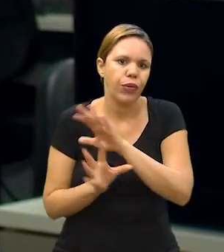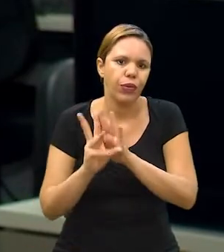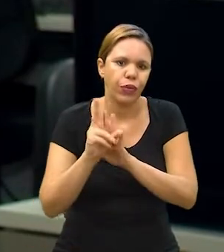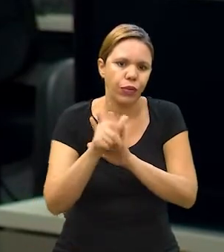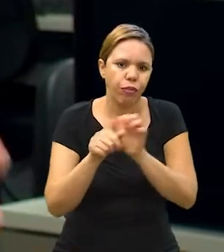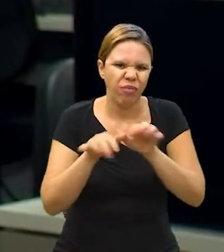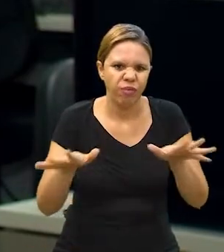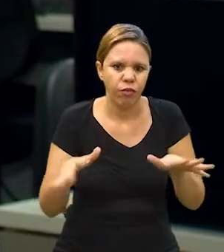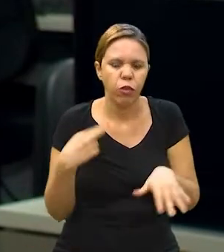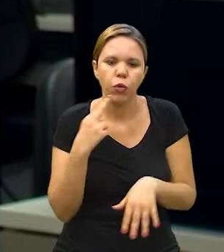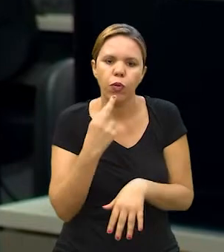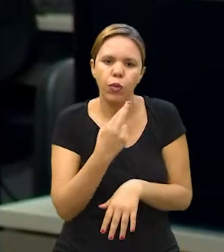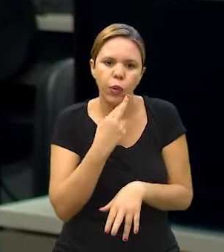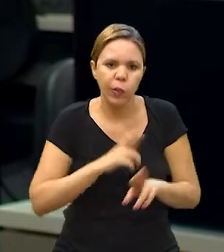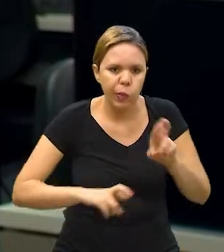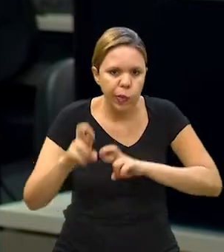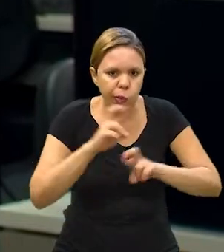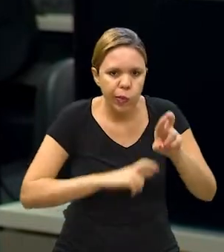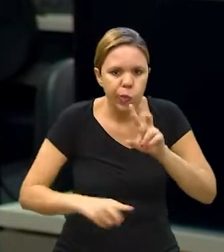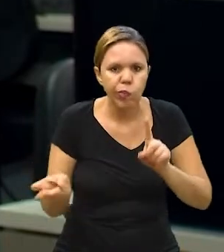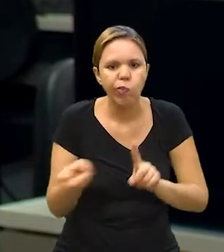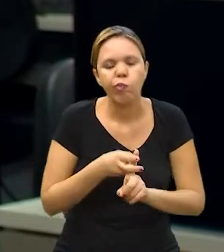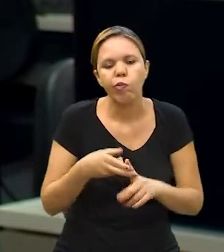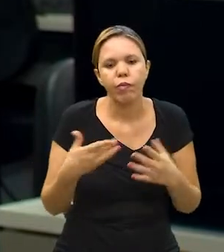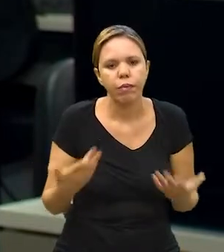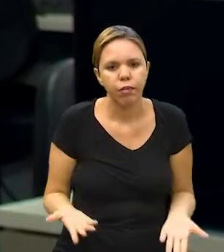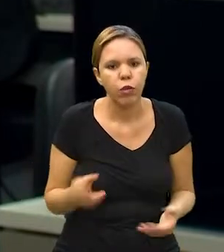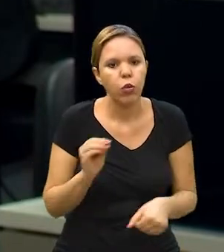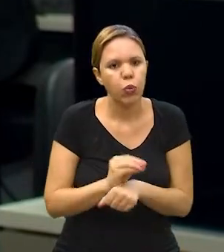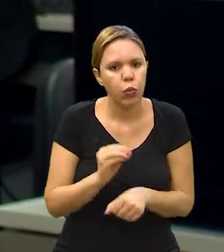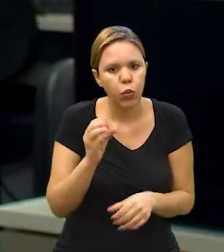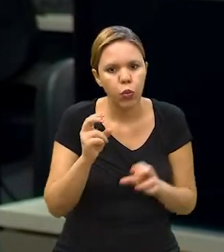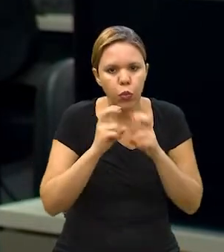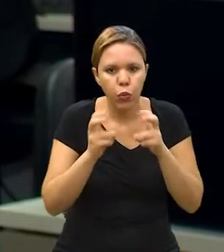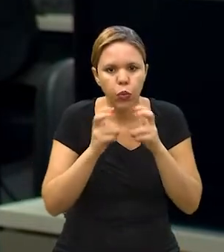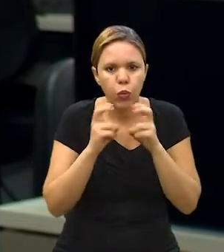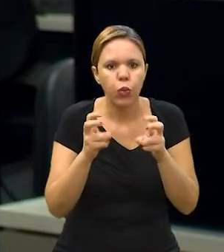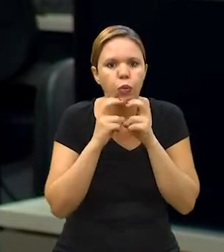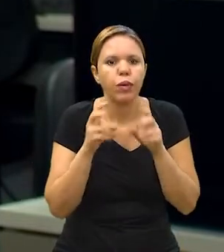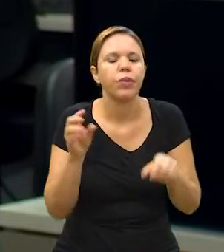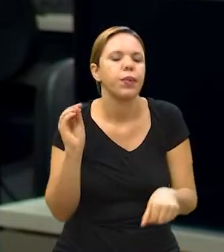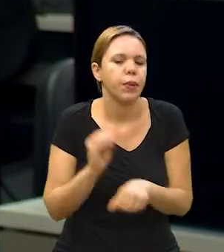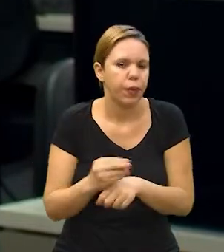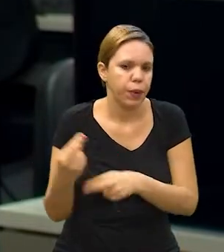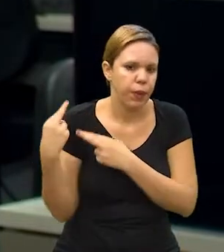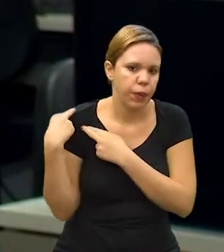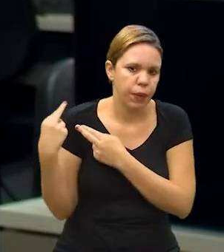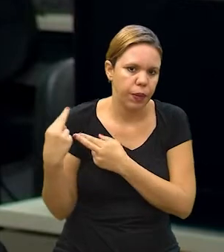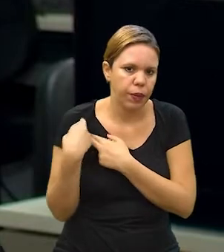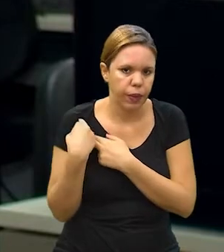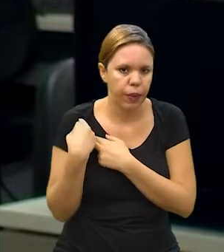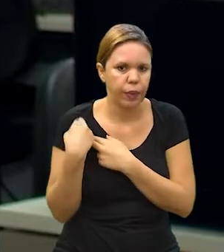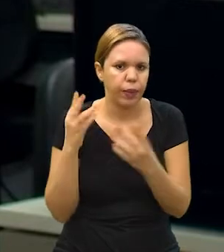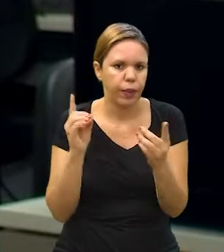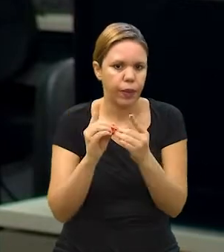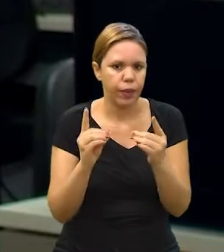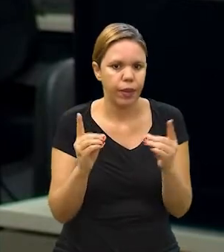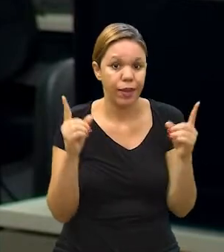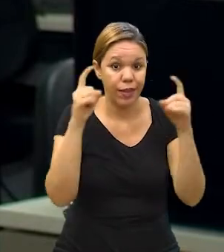epidemiológica. Então, os nossos restaurantes são fiscalizados pelo SUS, né? Cuida das urgências e emergências, cuida de serviços de